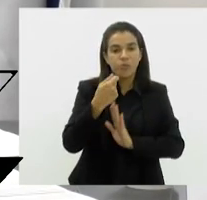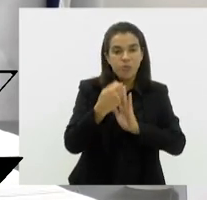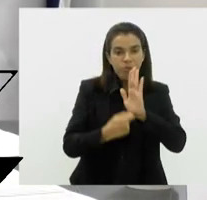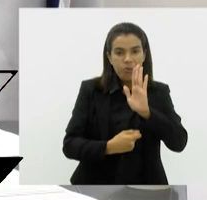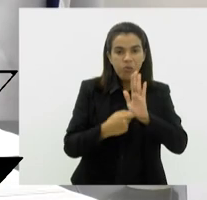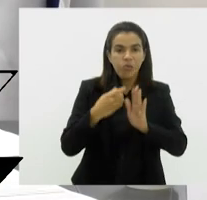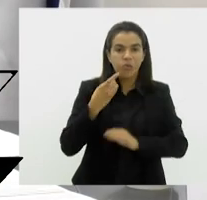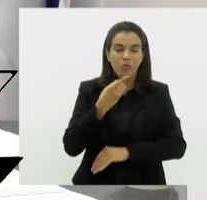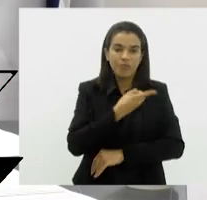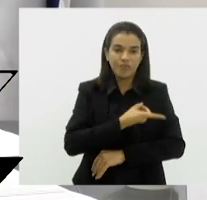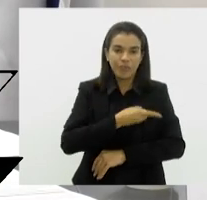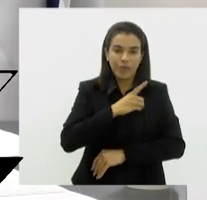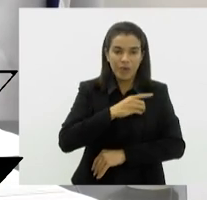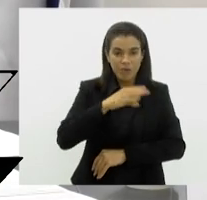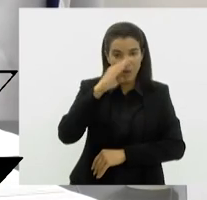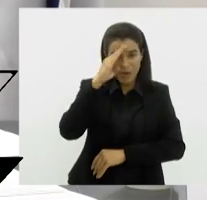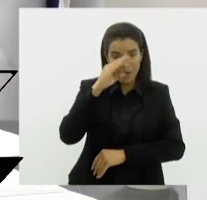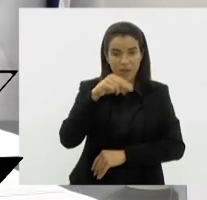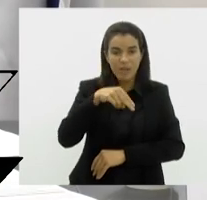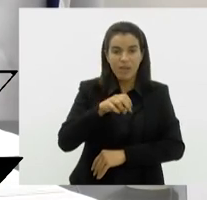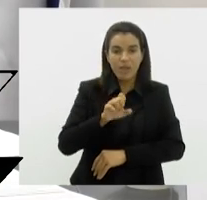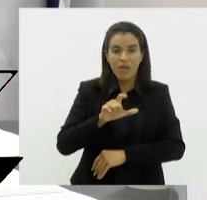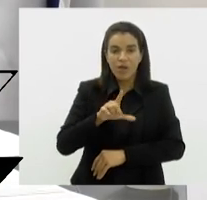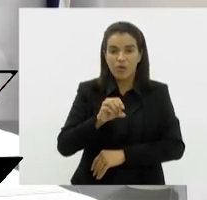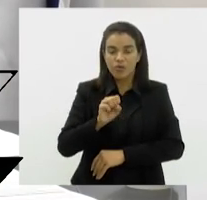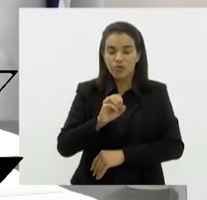delegado Carlos Augusto e capitão Nelson, que altera a lei